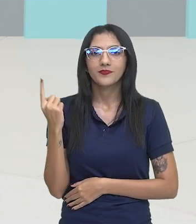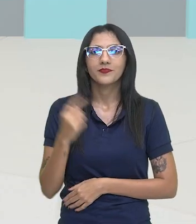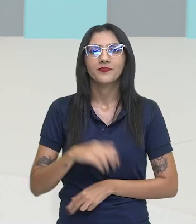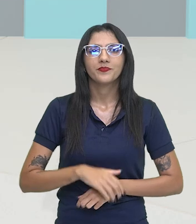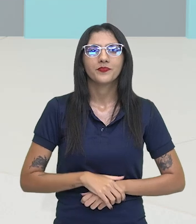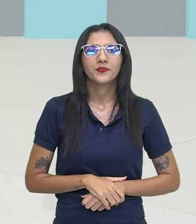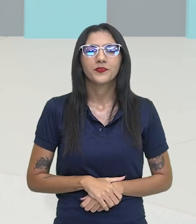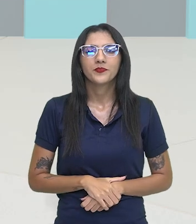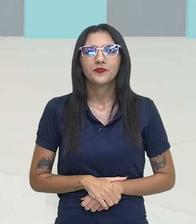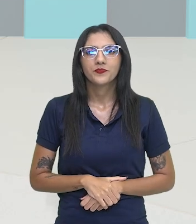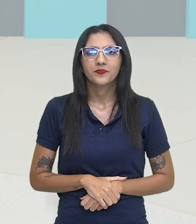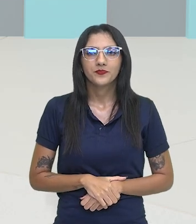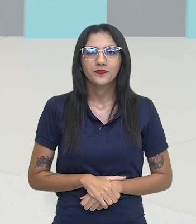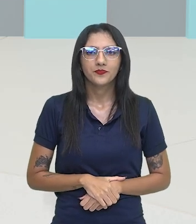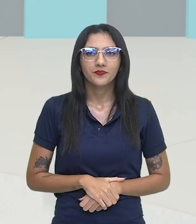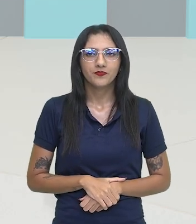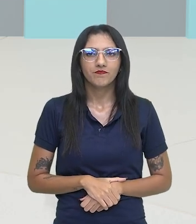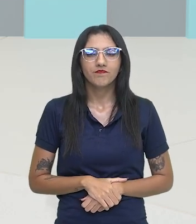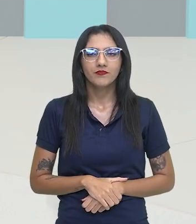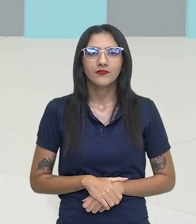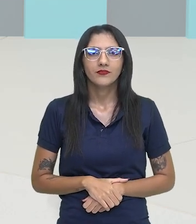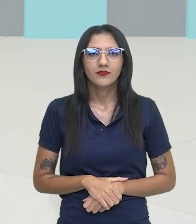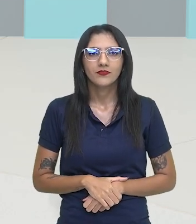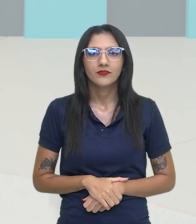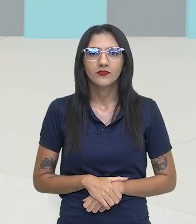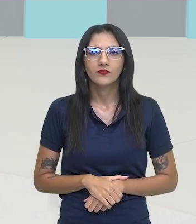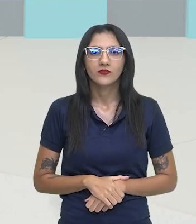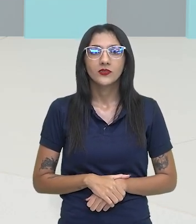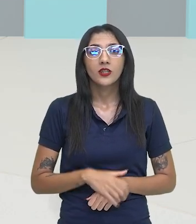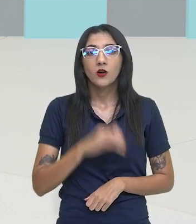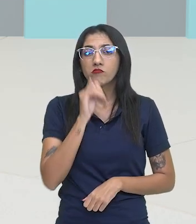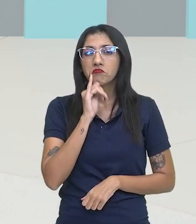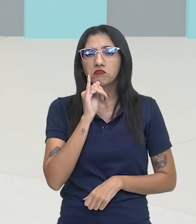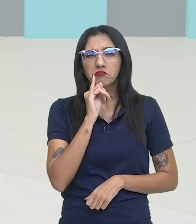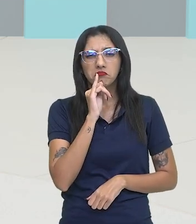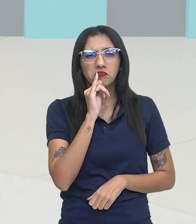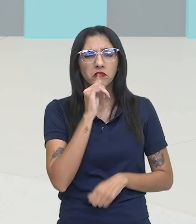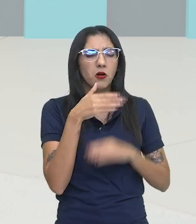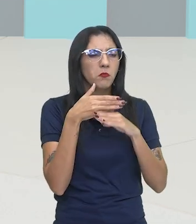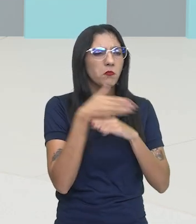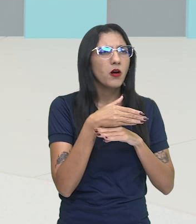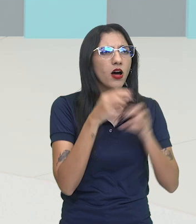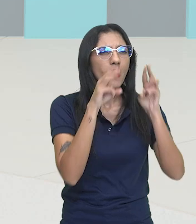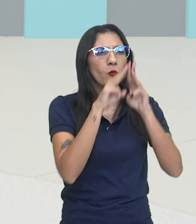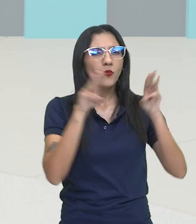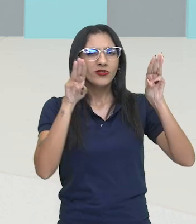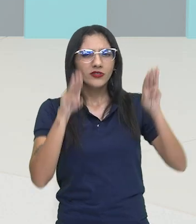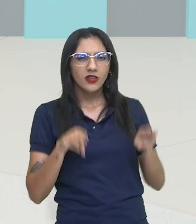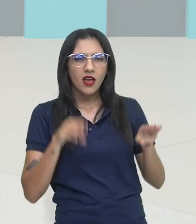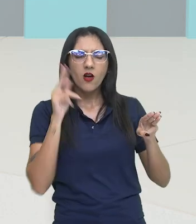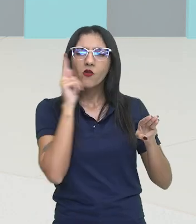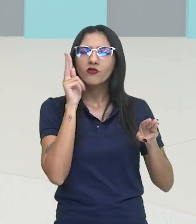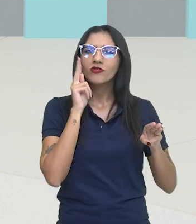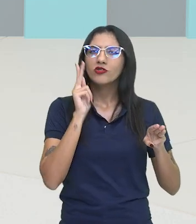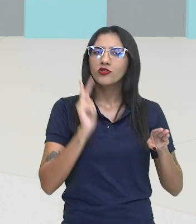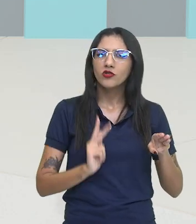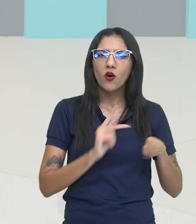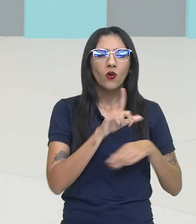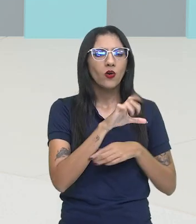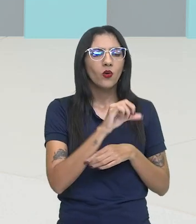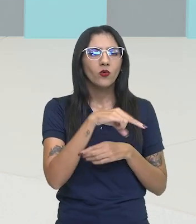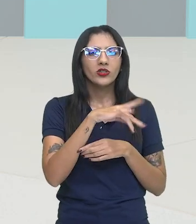bom? Quando eu digo, já na fachada, o Museu Histórico de Londrina conta a sua